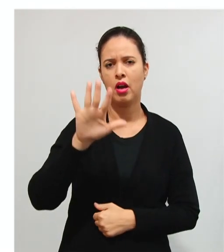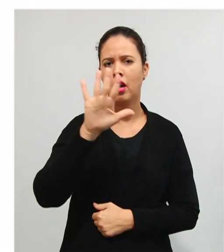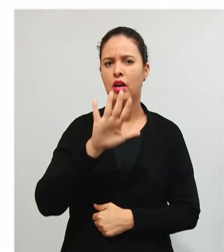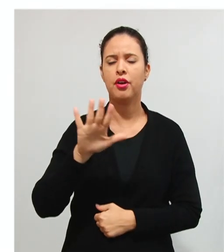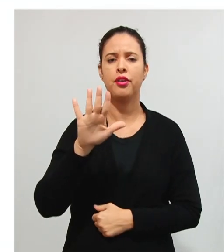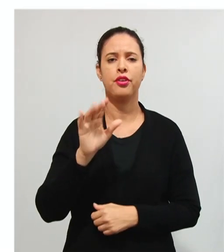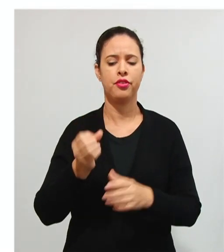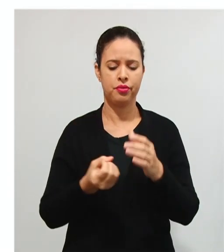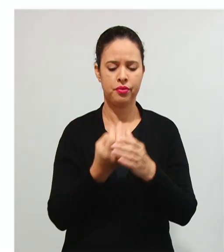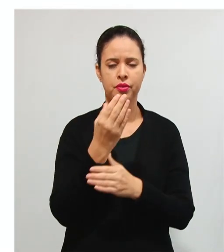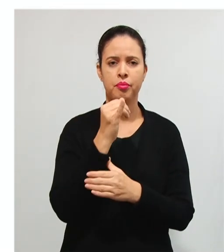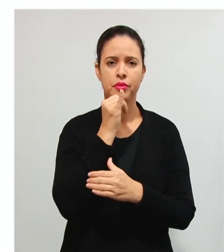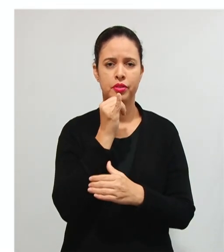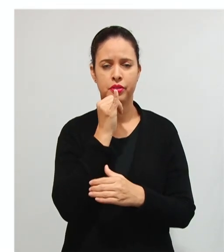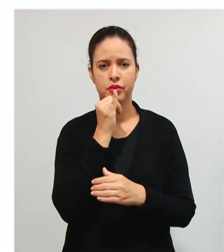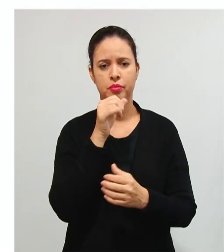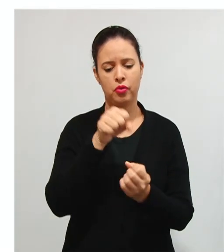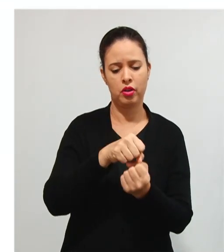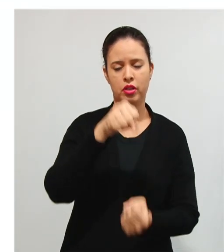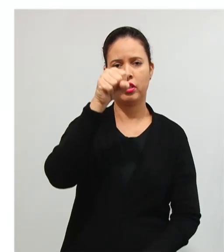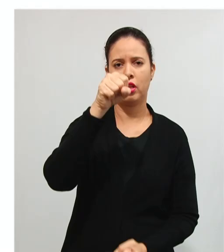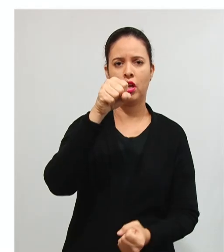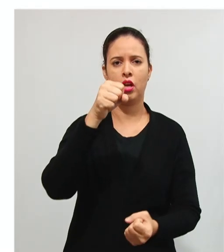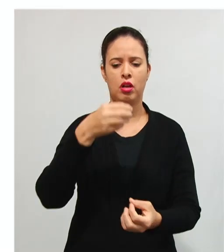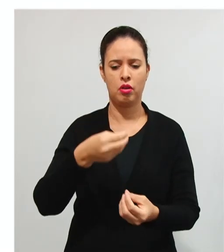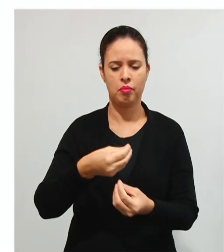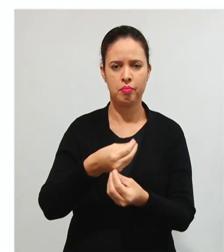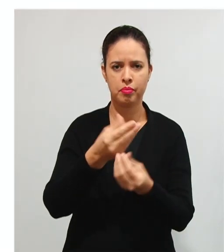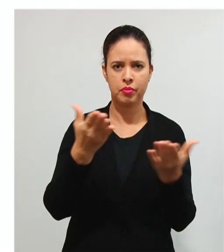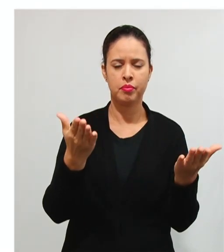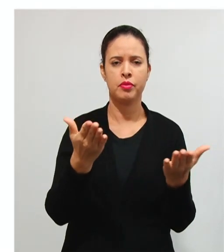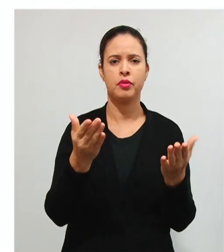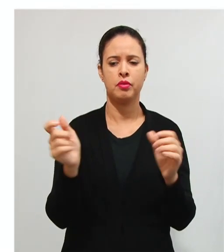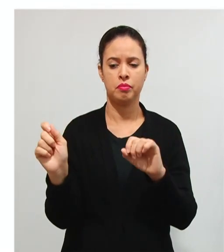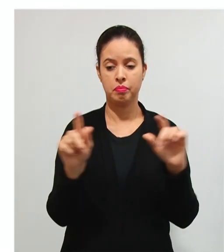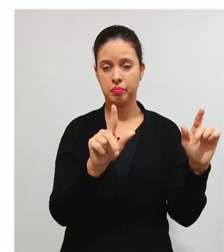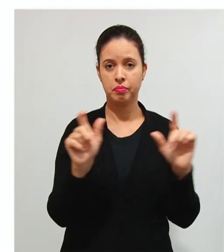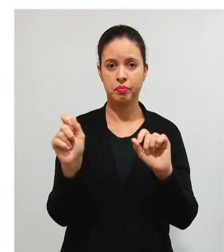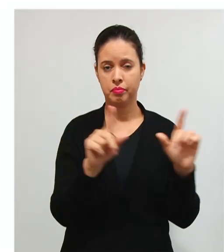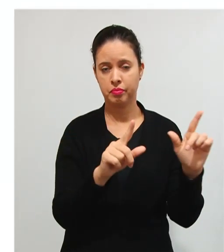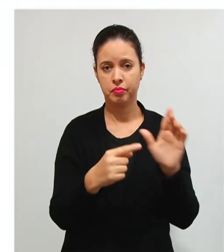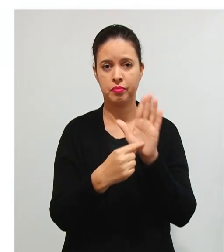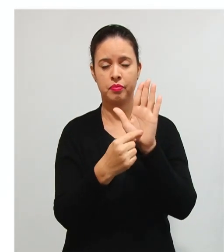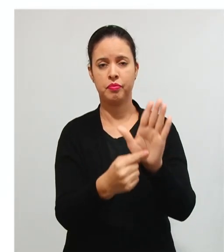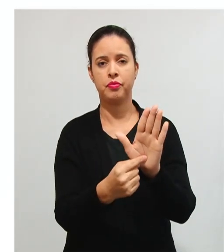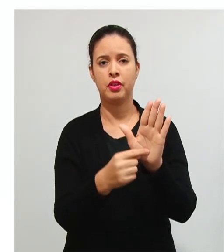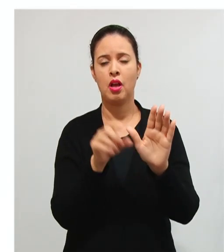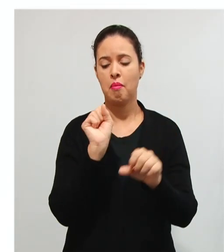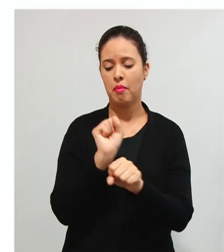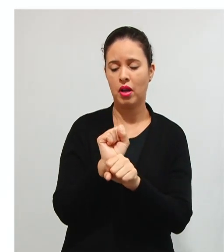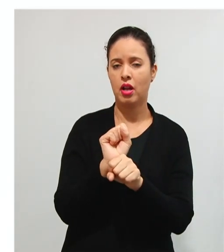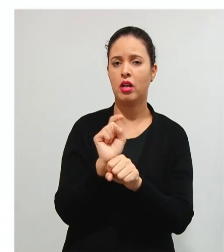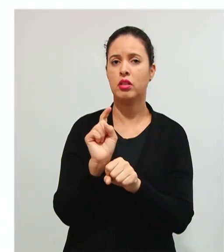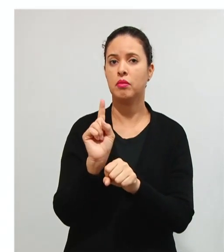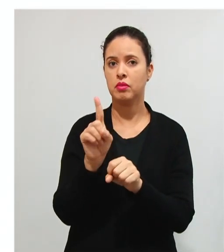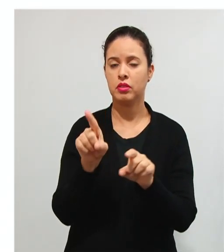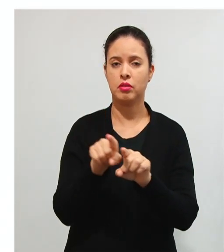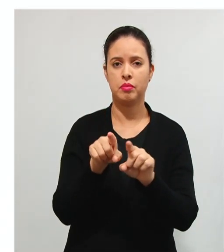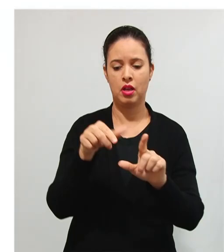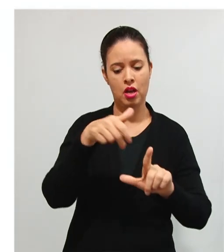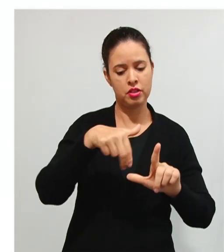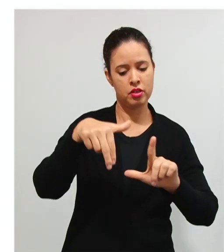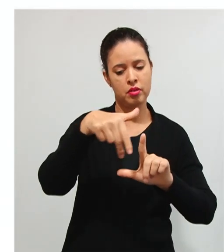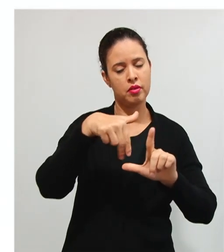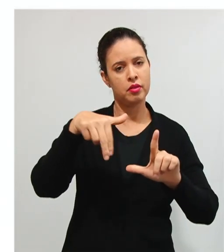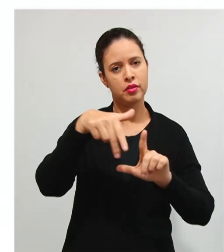posso produzir, por exemplo, um cartaz, um folder, uma apresentação, não só estática, mas também interativa, pois ela permite,